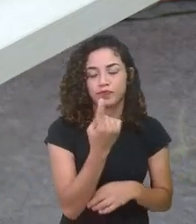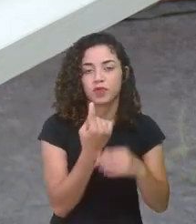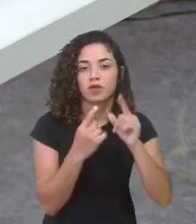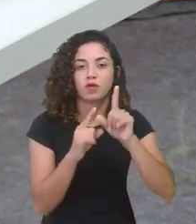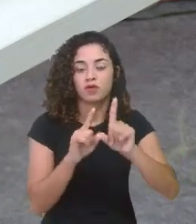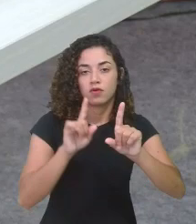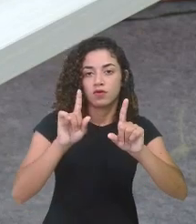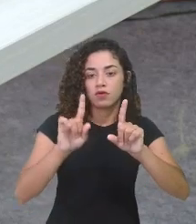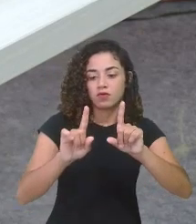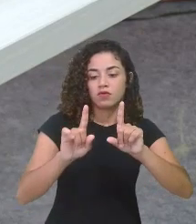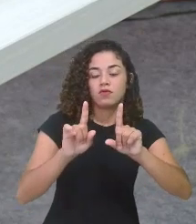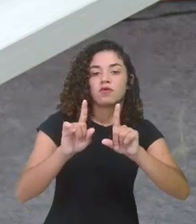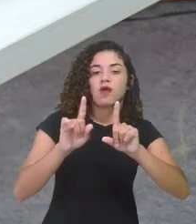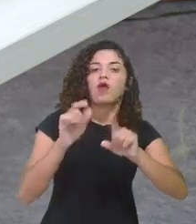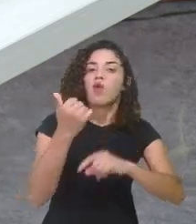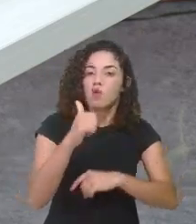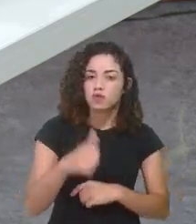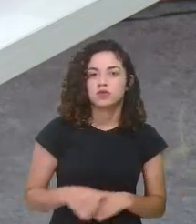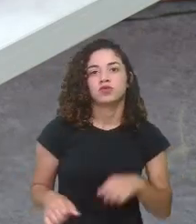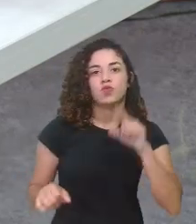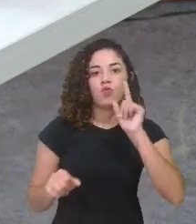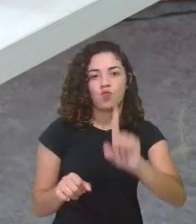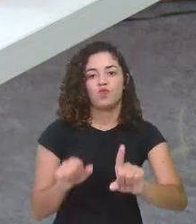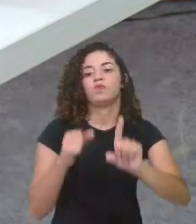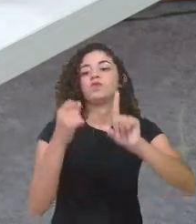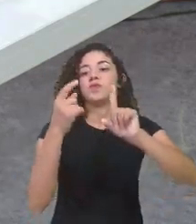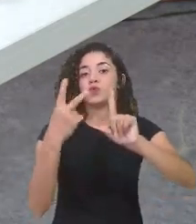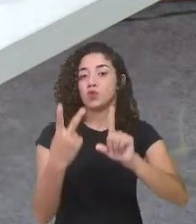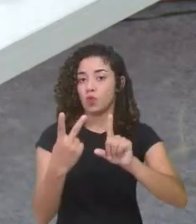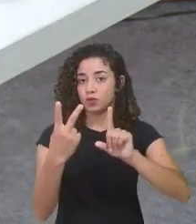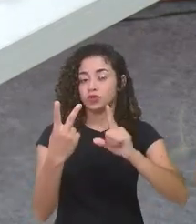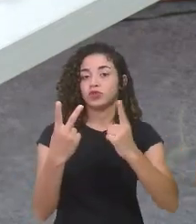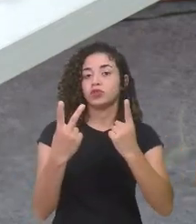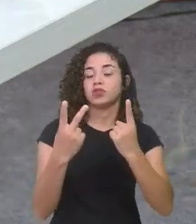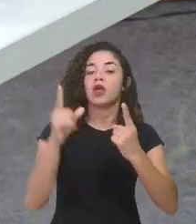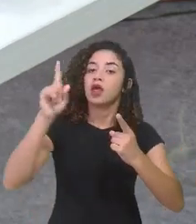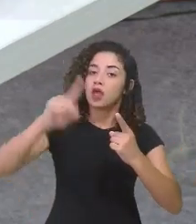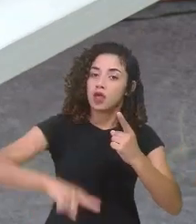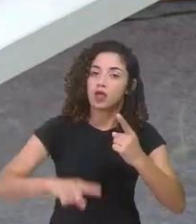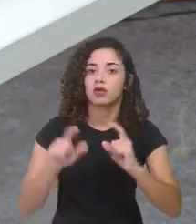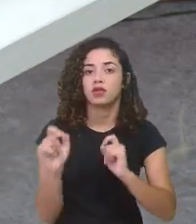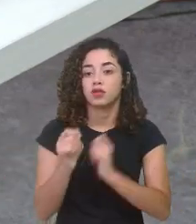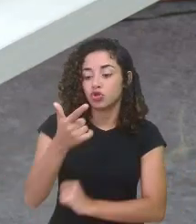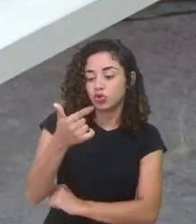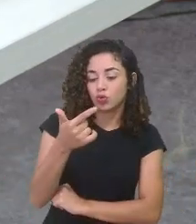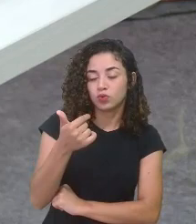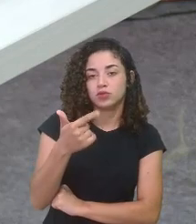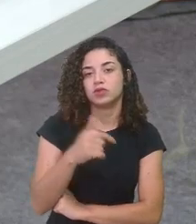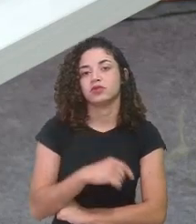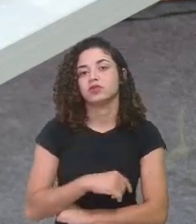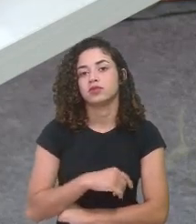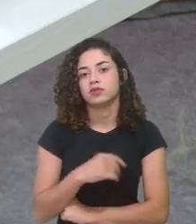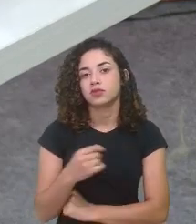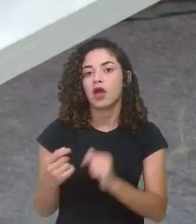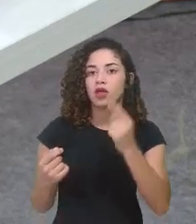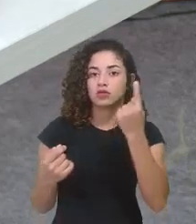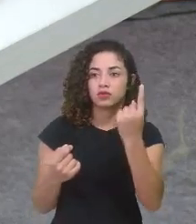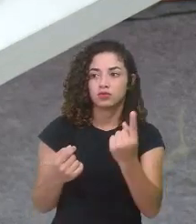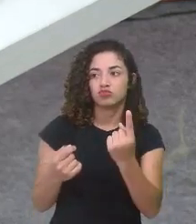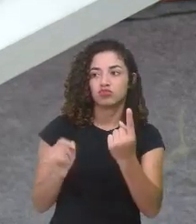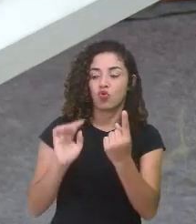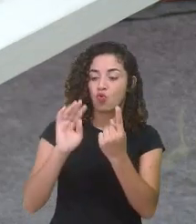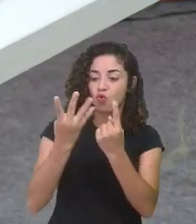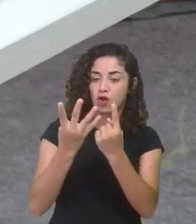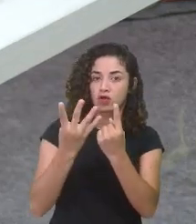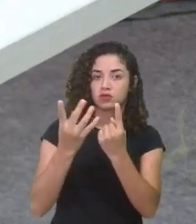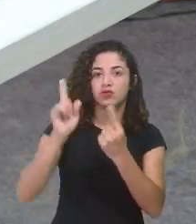eu tirar 12. esse e colocar o número 2, eu vou formar o número 12. Tirando o 2, por exemplo, colocando 4, vou